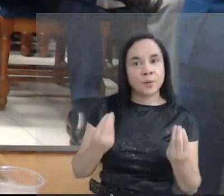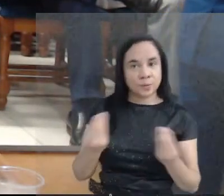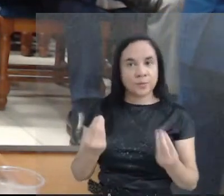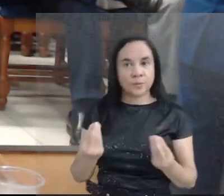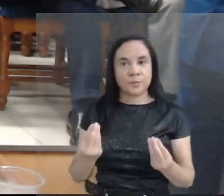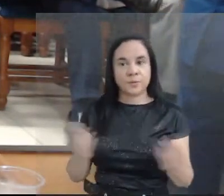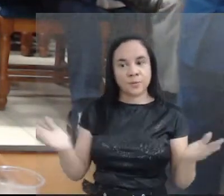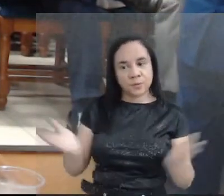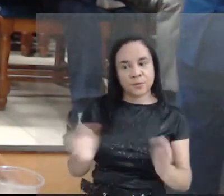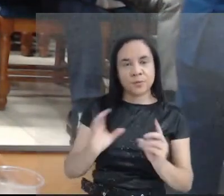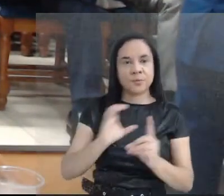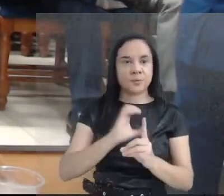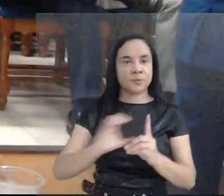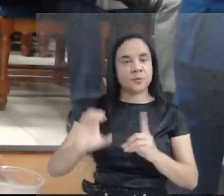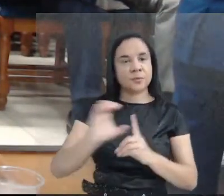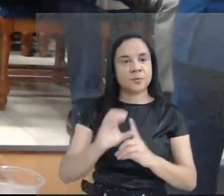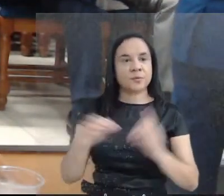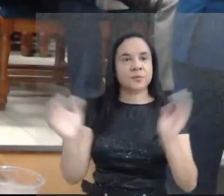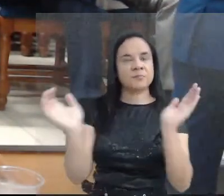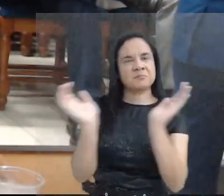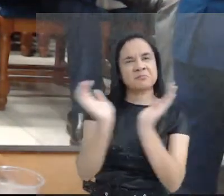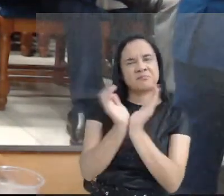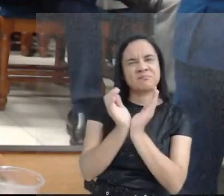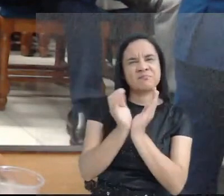até parece que o texto não tem nexo.